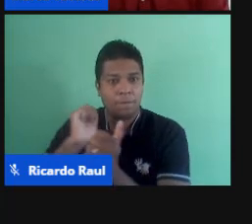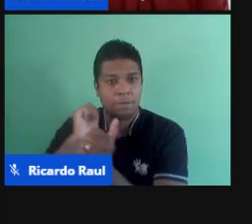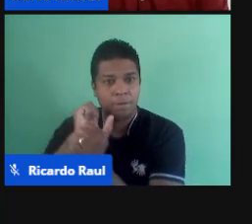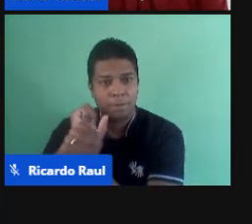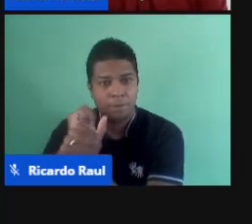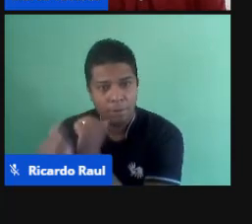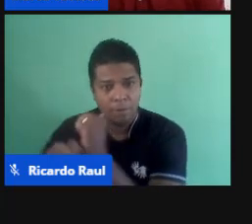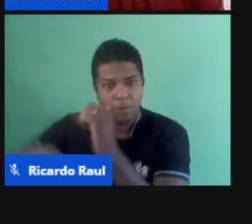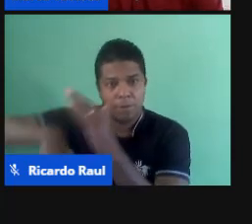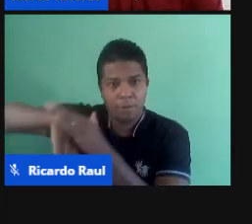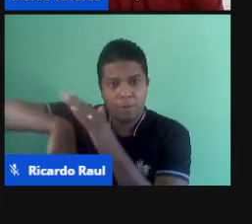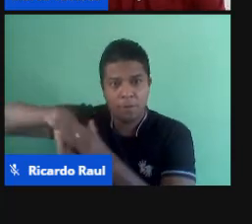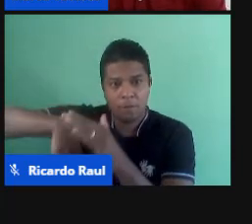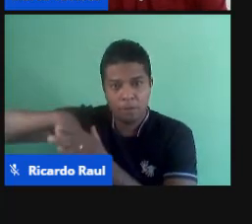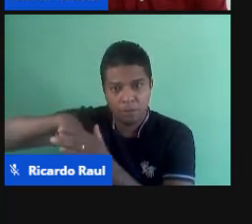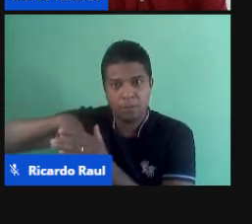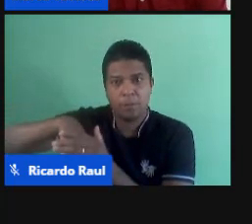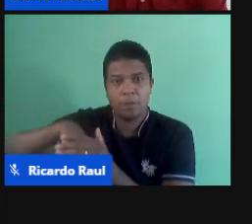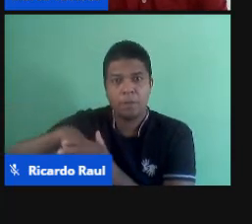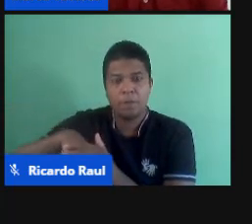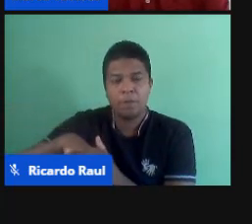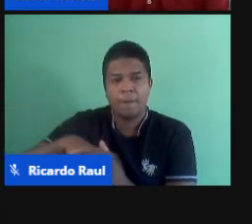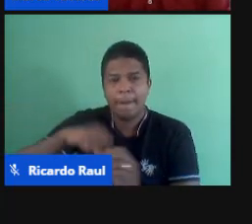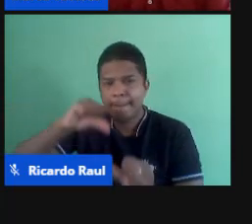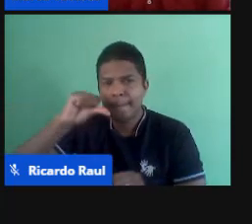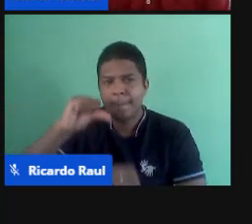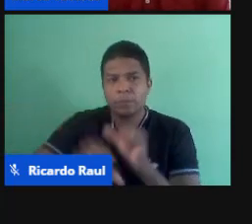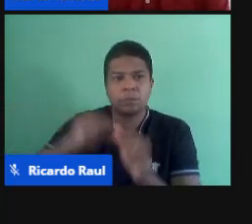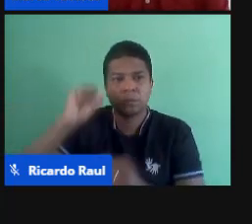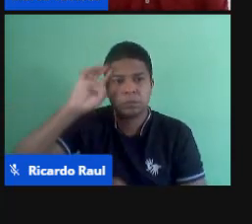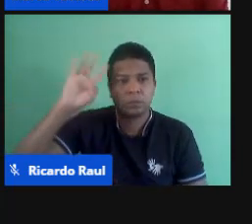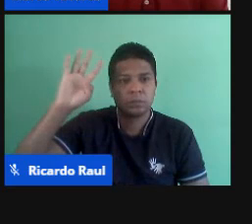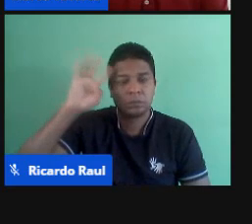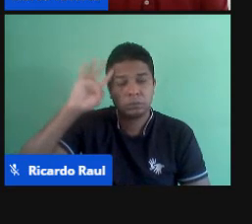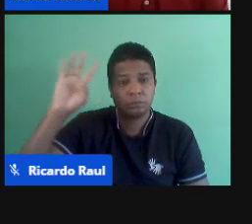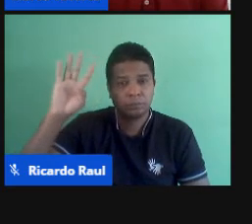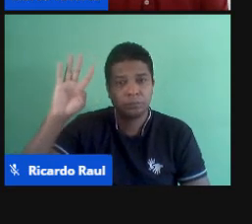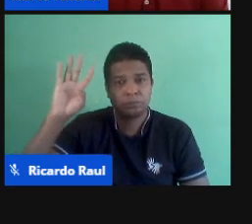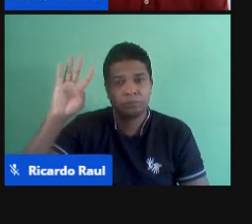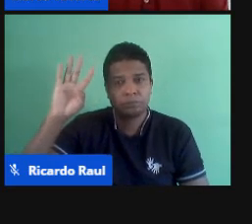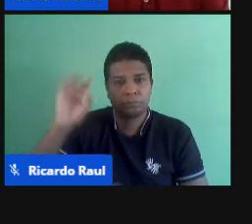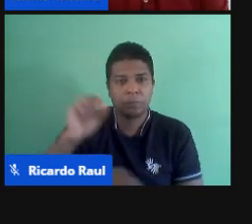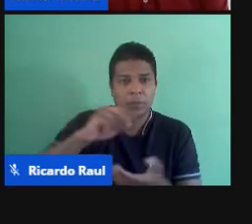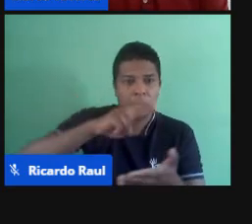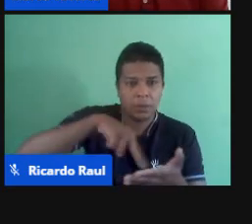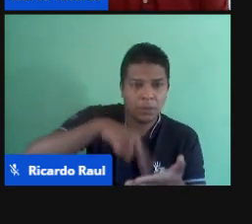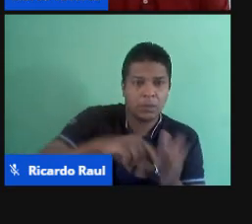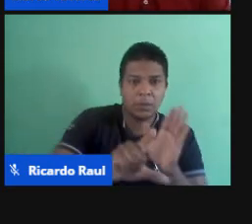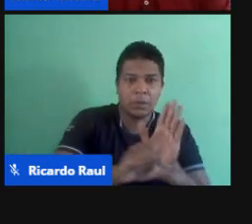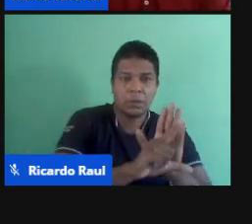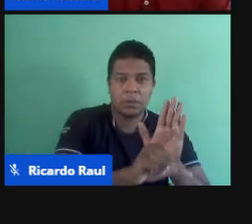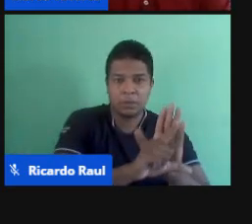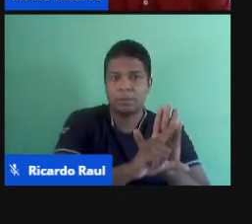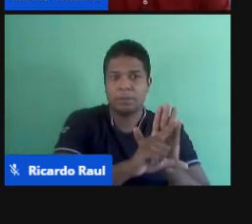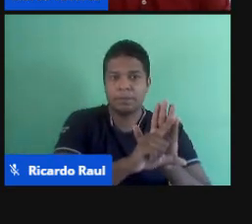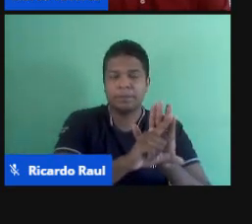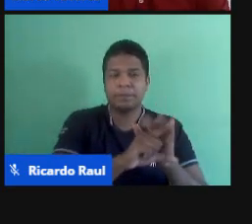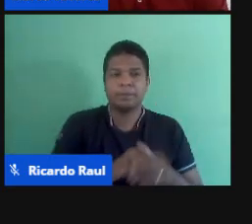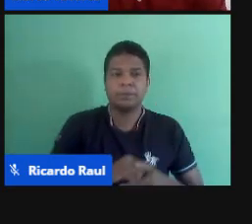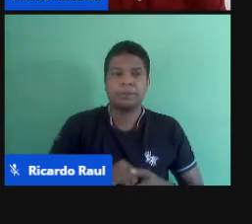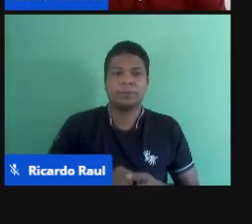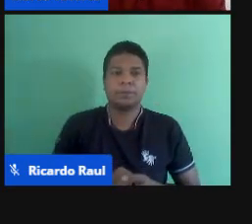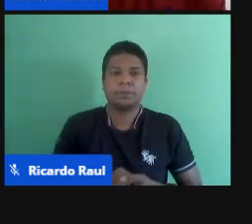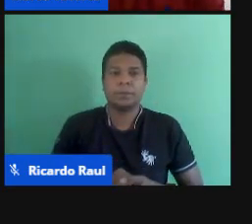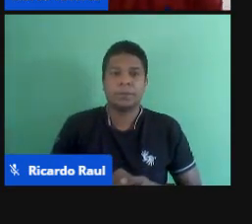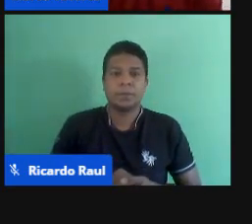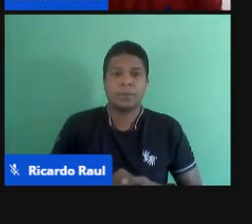trouxe uma mudança de filosofia da leitura da lei. Ou seja, se